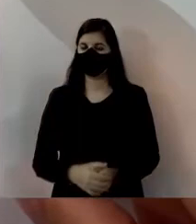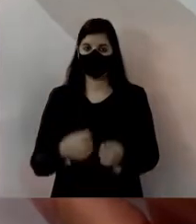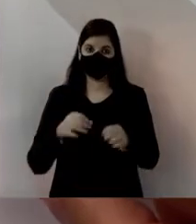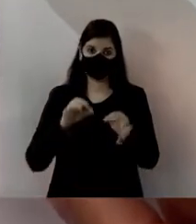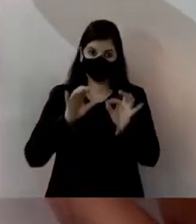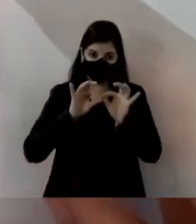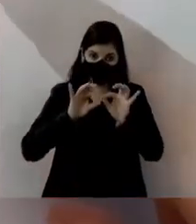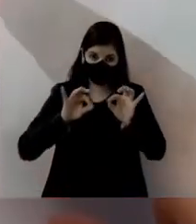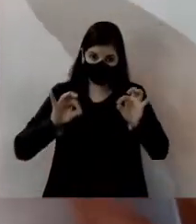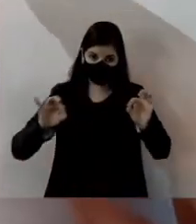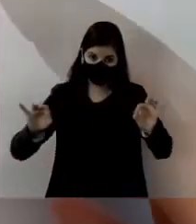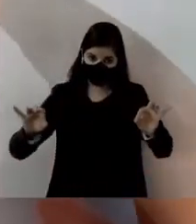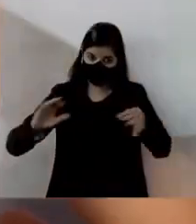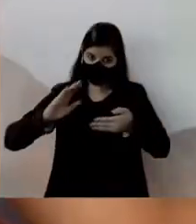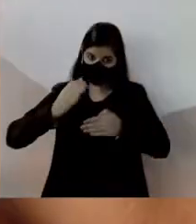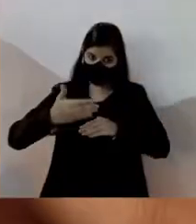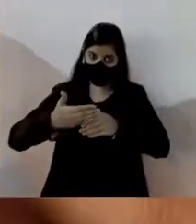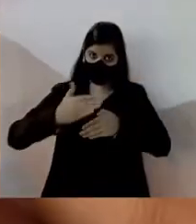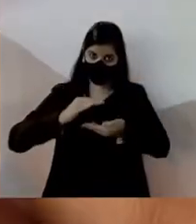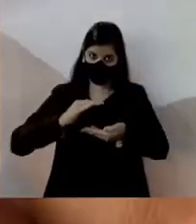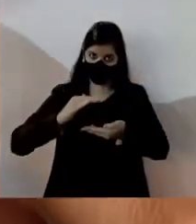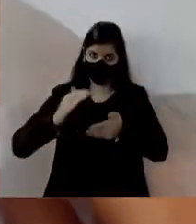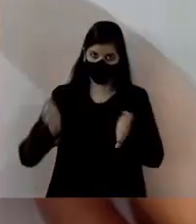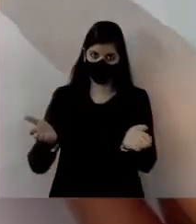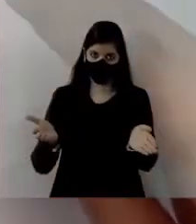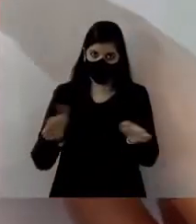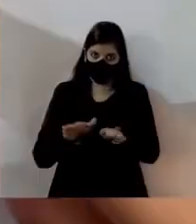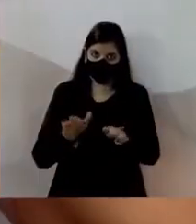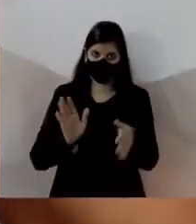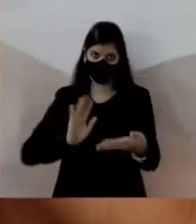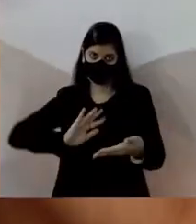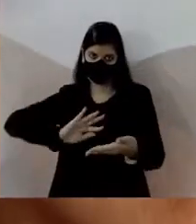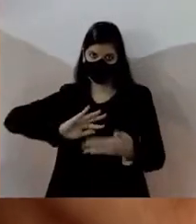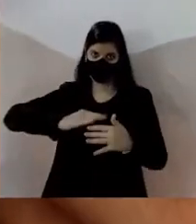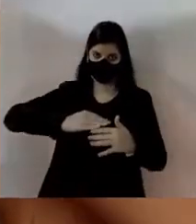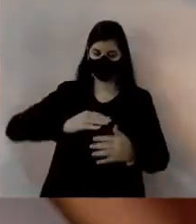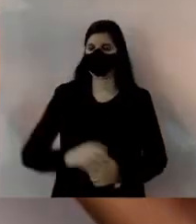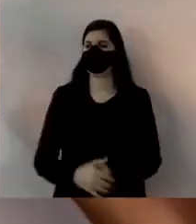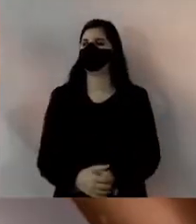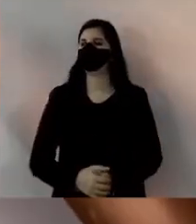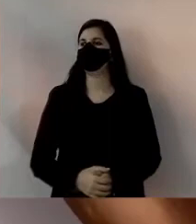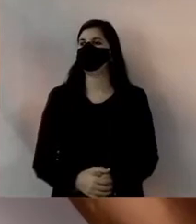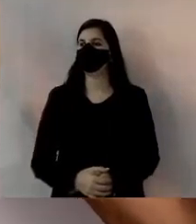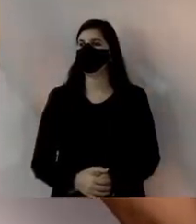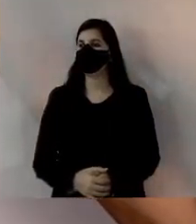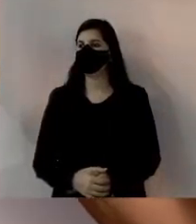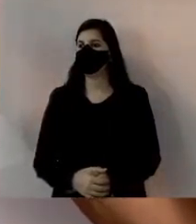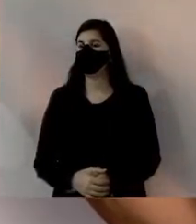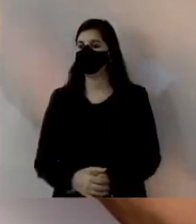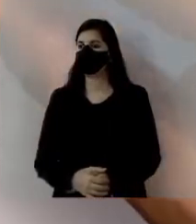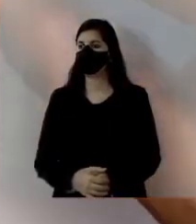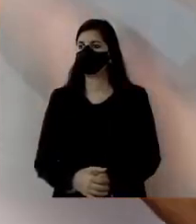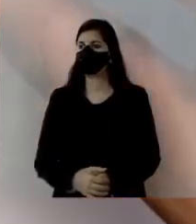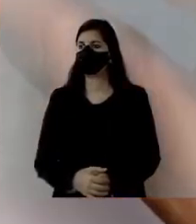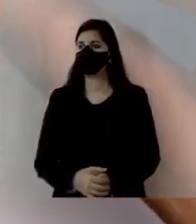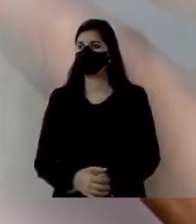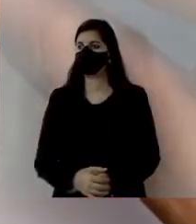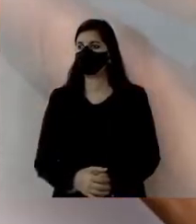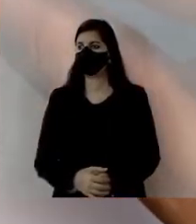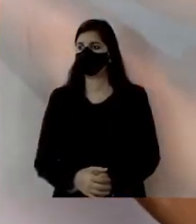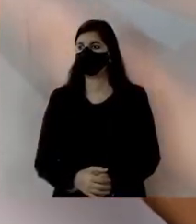nesse contorno aqui, ó, certo? Então, a gente vai ter que dobrar essas abas. Então, a gente vai vincar essa parte aqui,